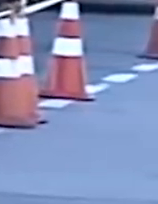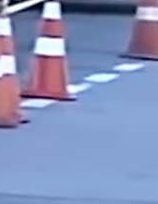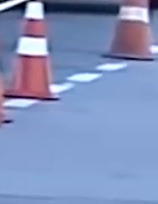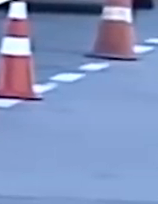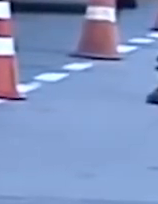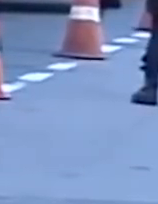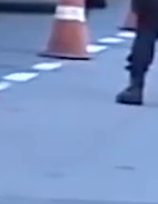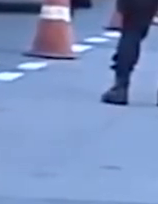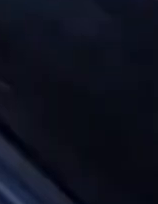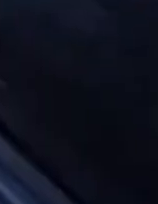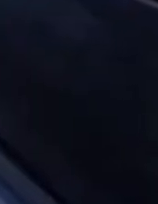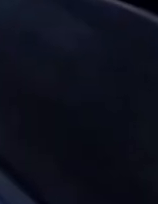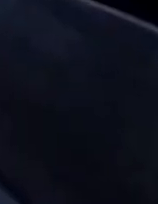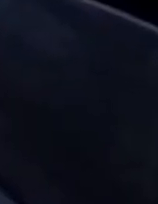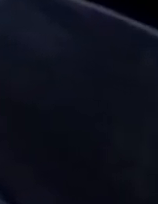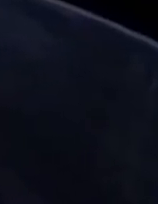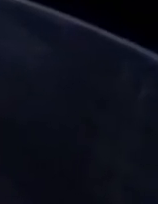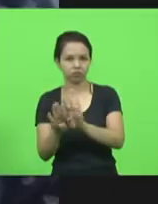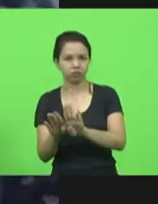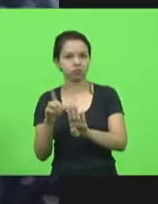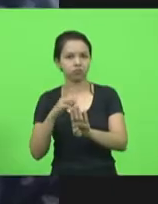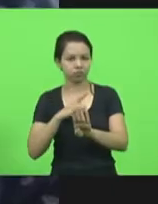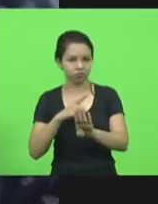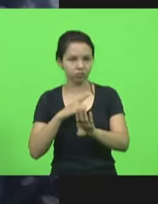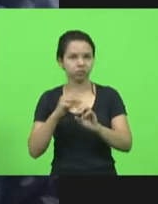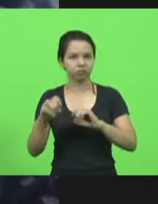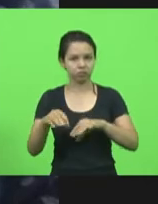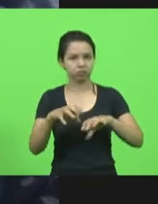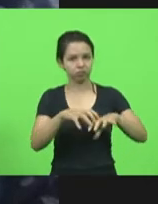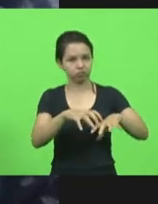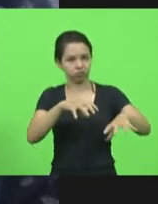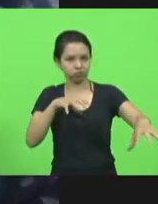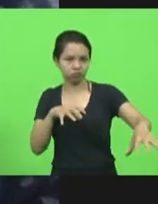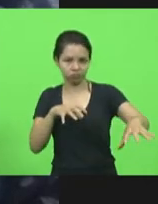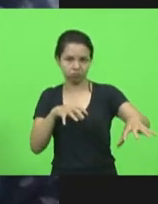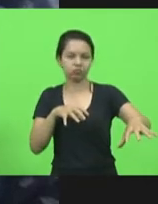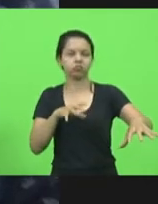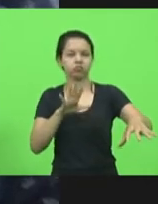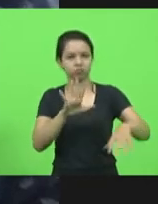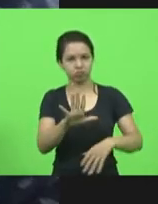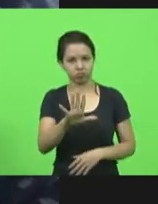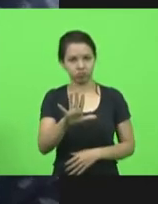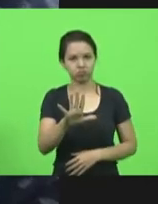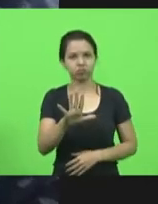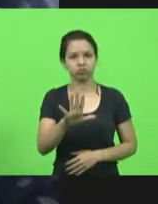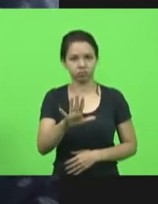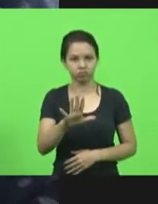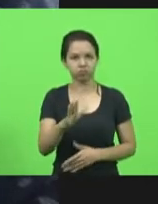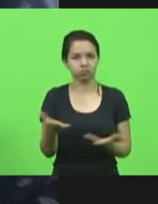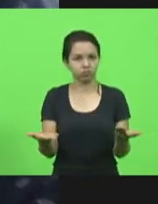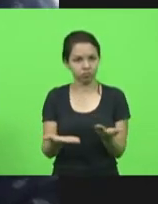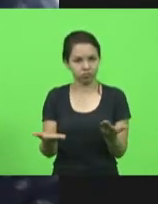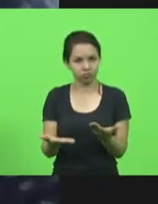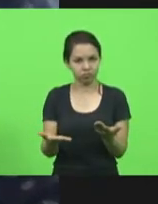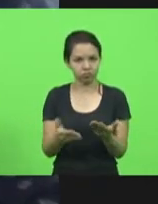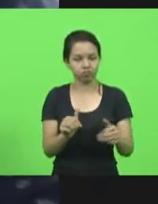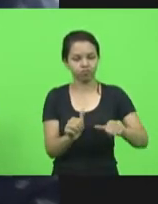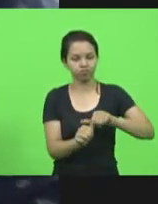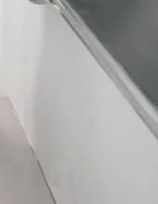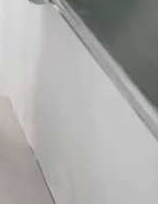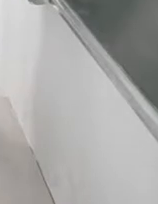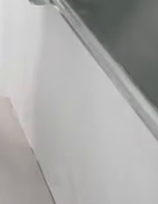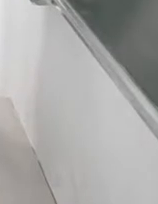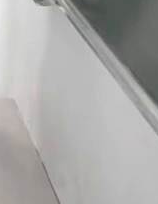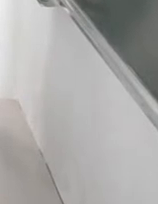contágios em massa. O alerta do deputado estadual Ismael dos Santos foi por conta do retorno das aulas presenciais com 100%